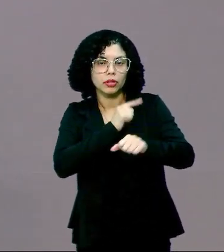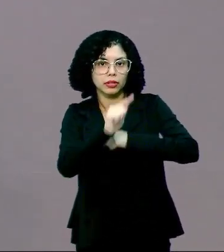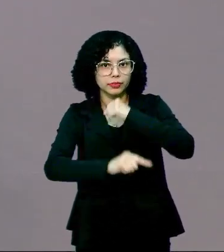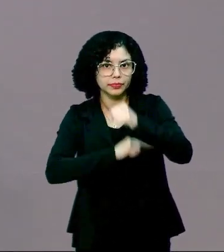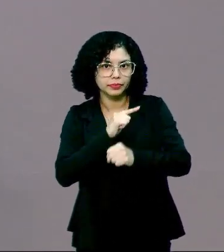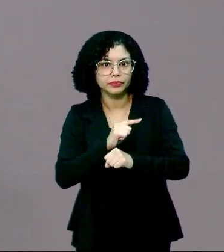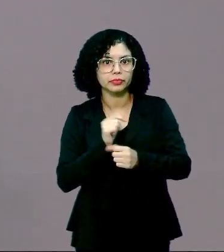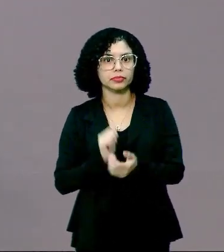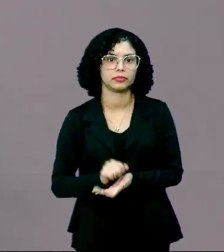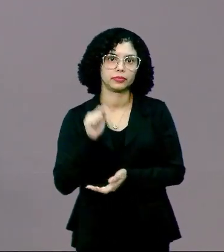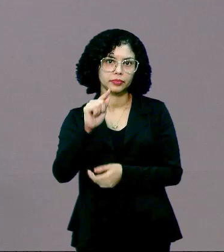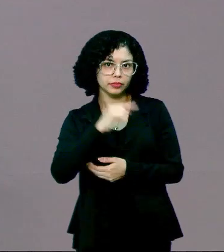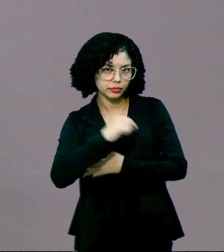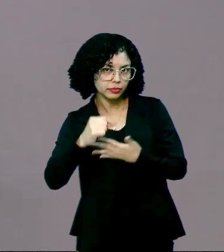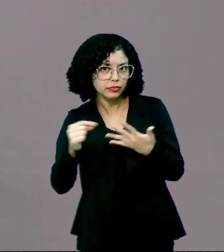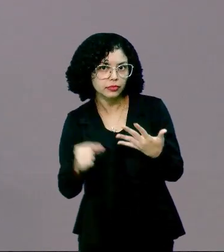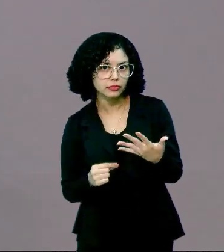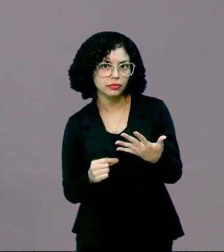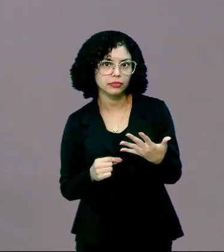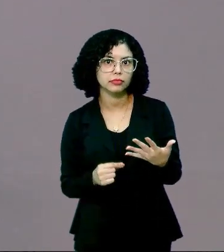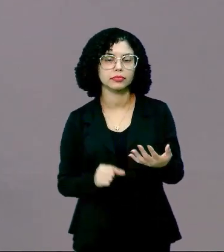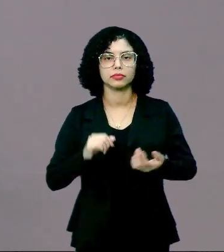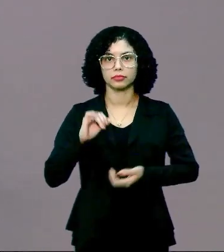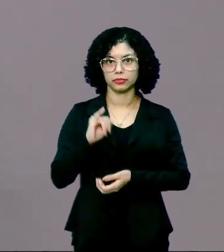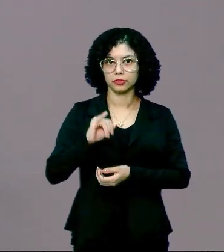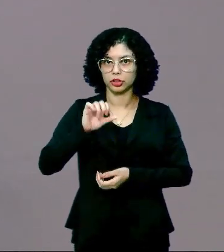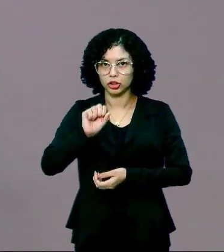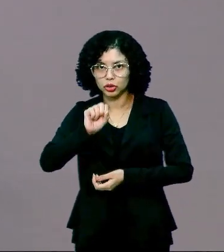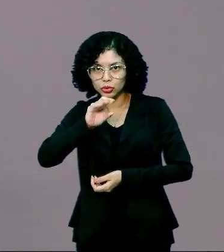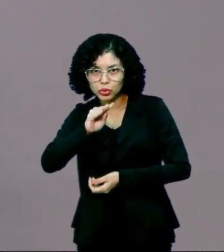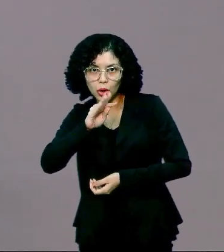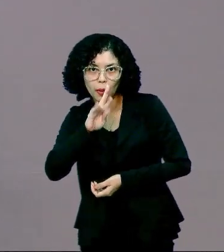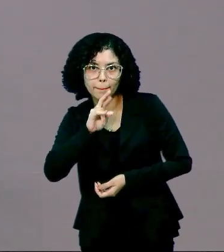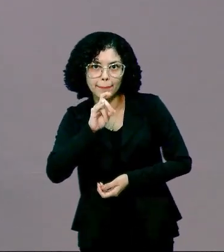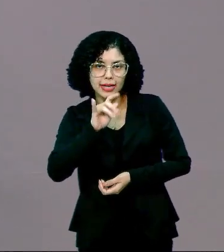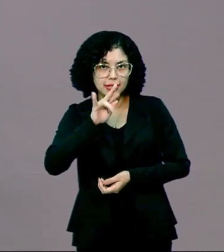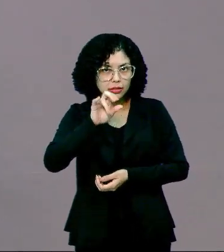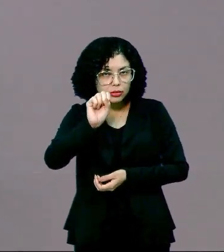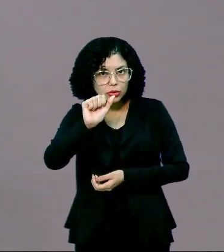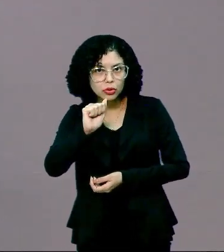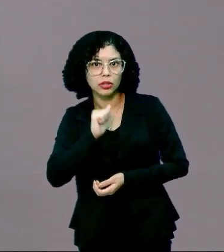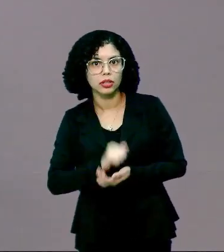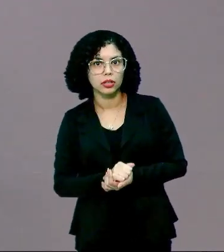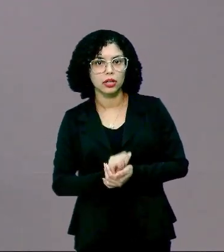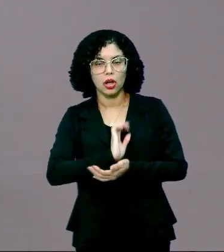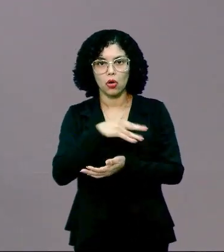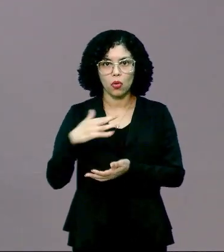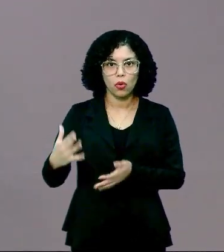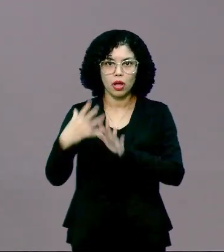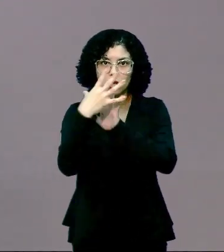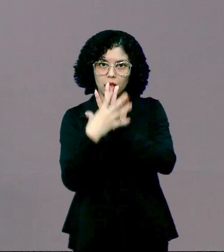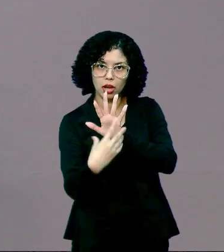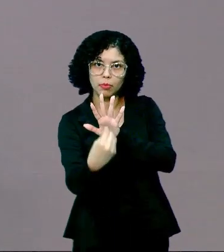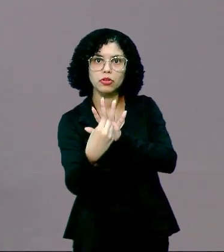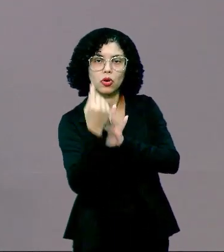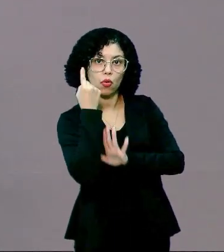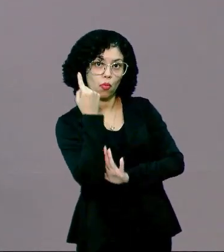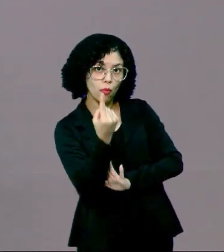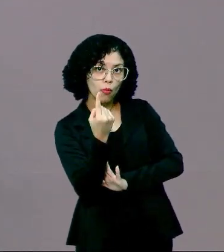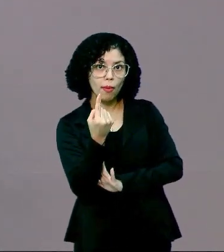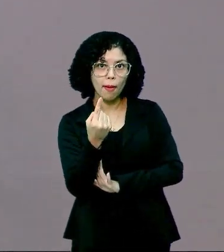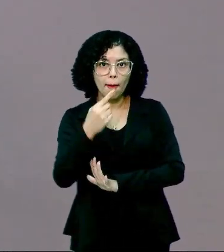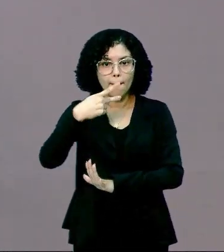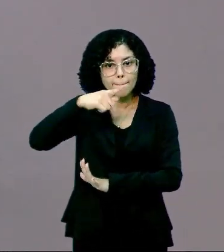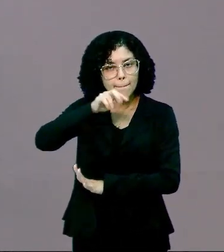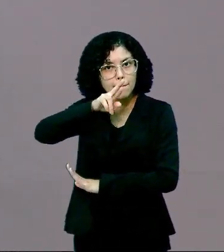atômicos, esses elementos eles se tornam isóbaros. Então, o elemento químico, ao emitir uma partícula beta,